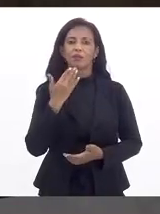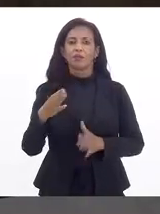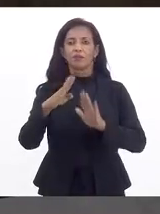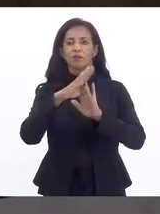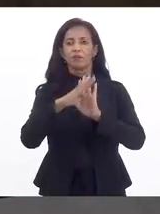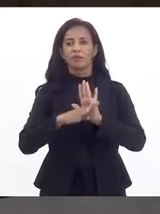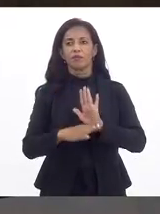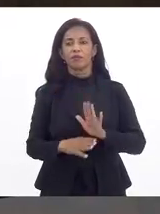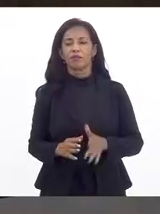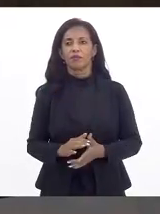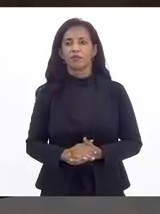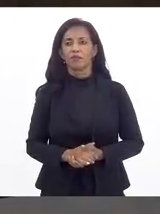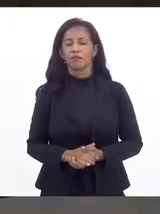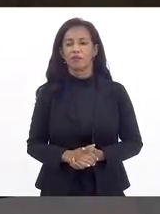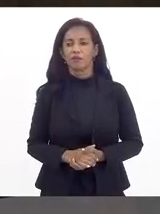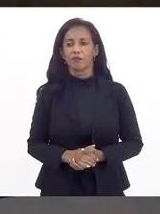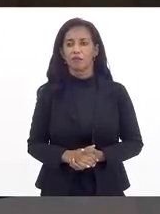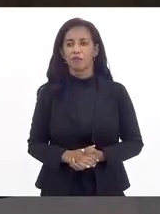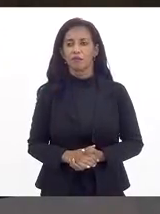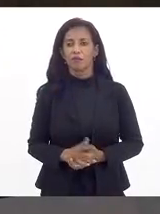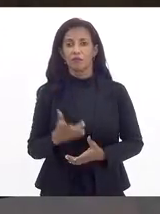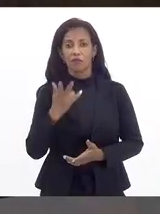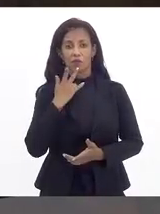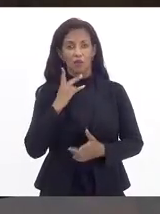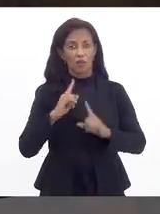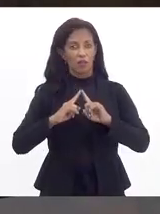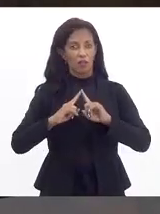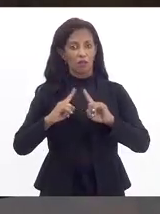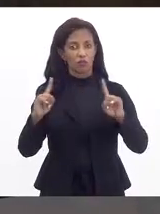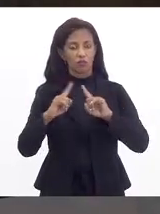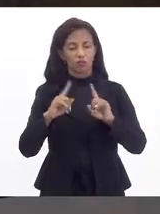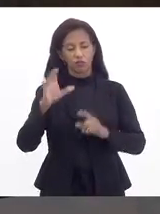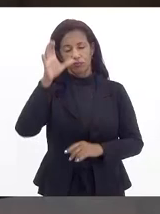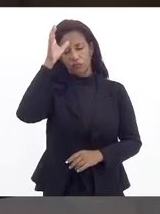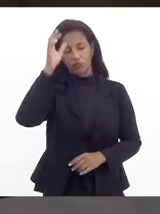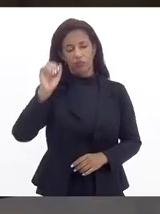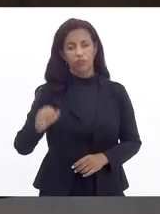ordem para fazer uma denúncia, tia Ju.